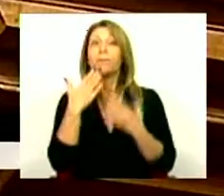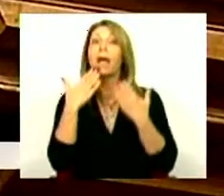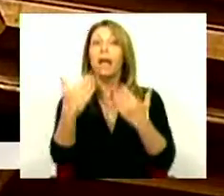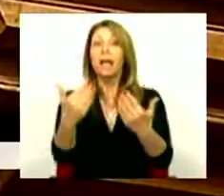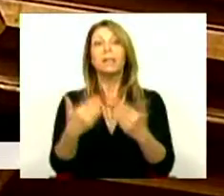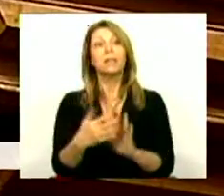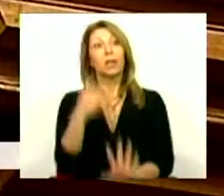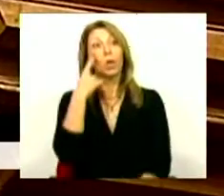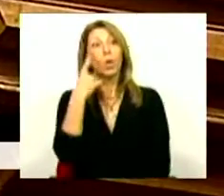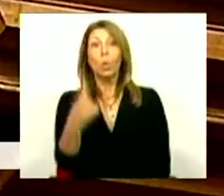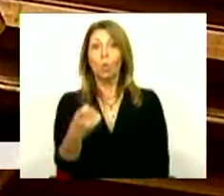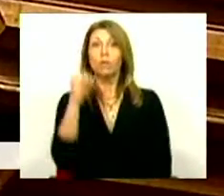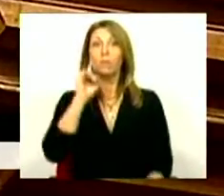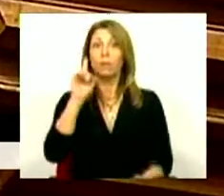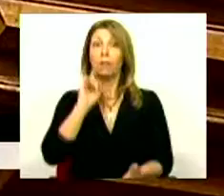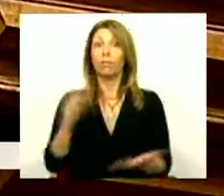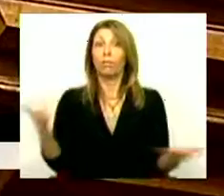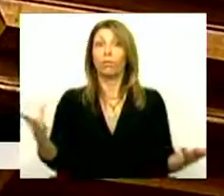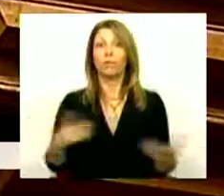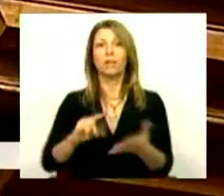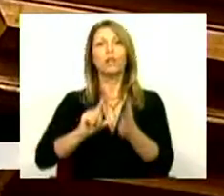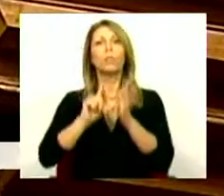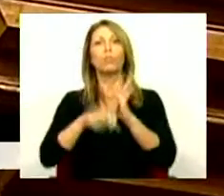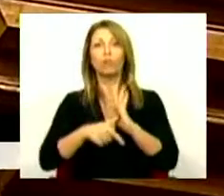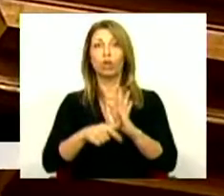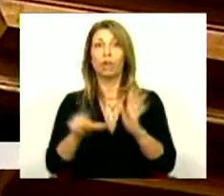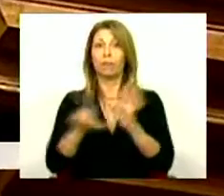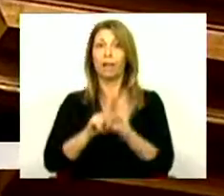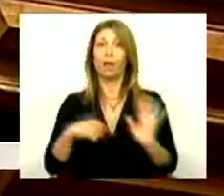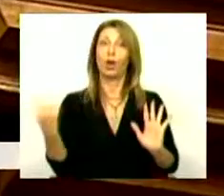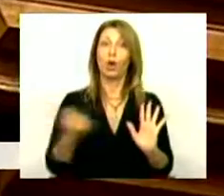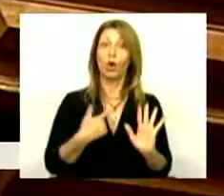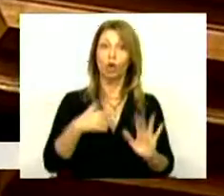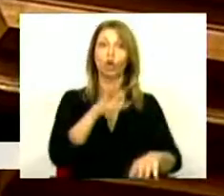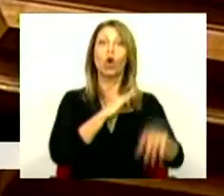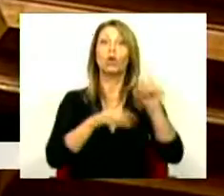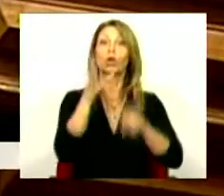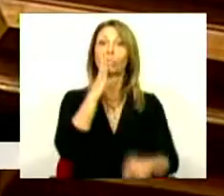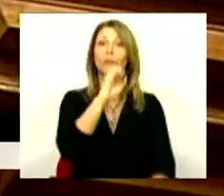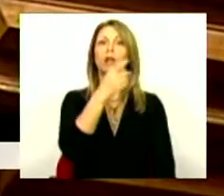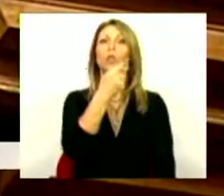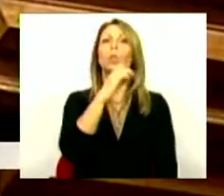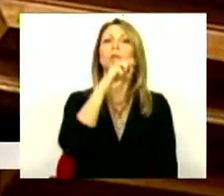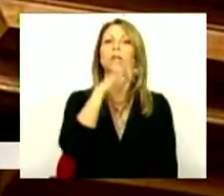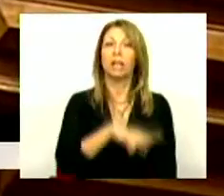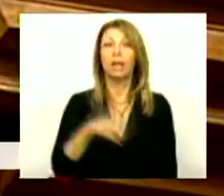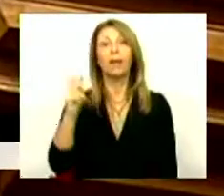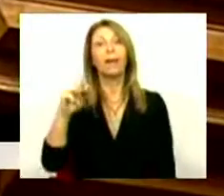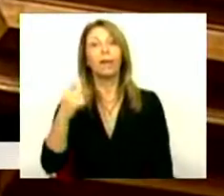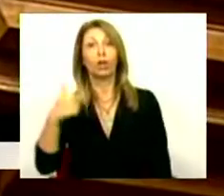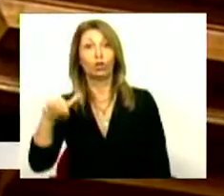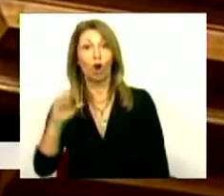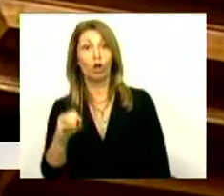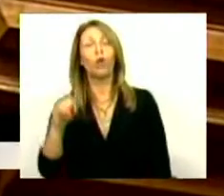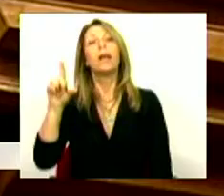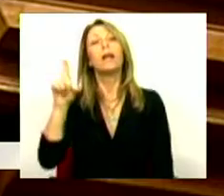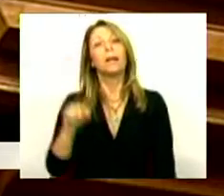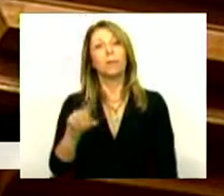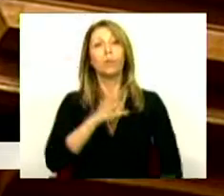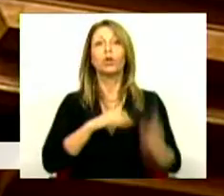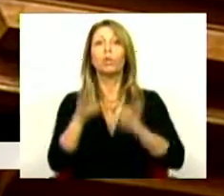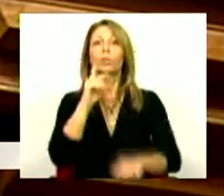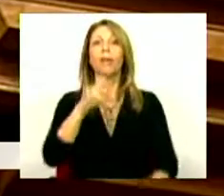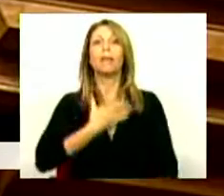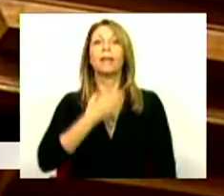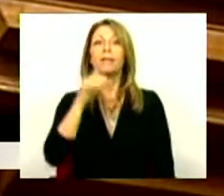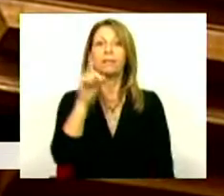pertinência do projeto de lei, do nosso projeto de lei, aos Srs. Deputados Coutrinho de Figueiredo e António Filipe e também aos Srs. Deputados André Neves e